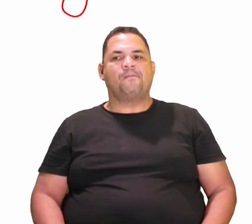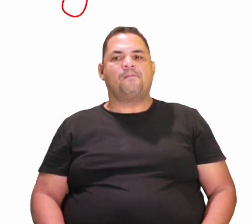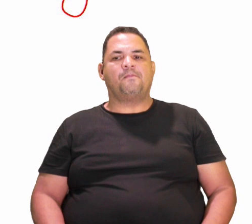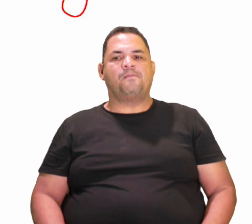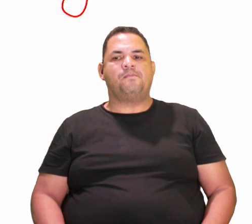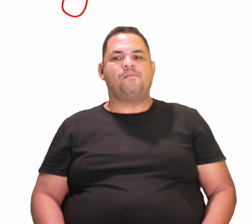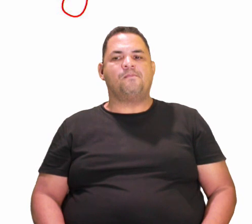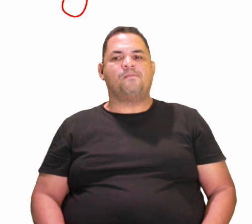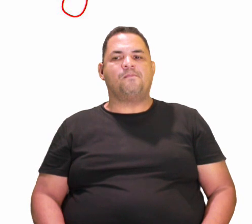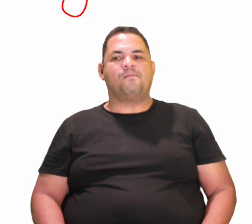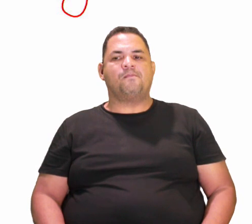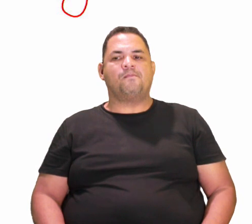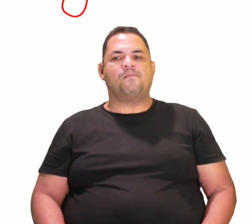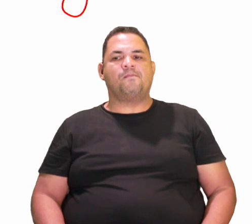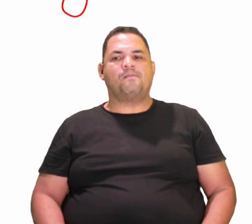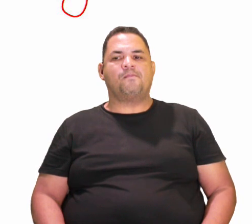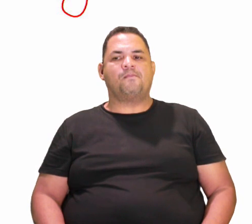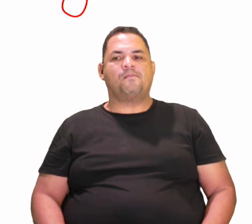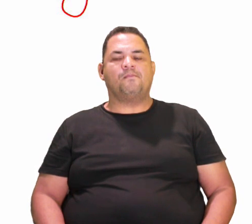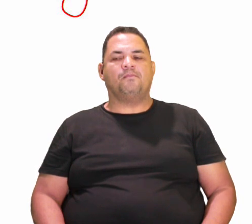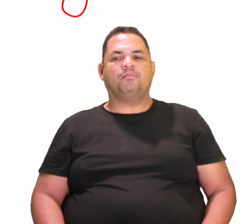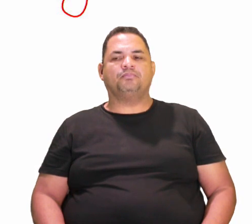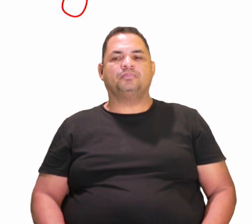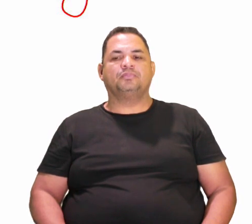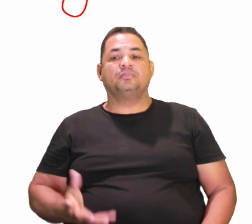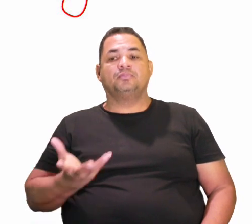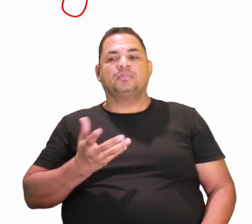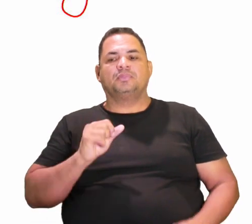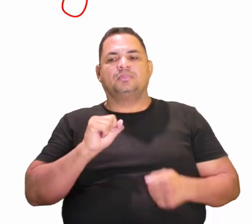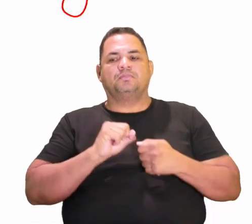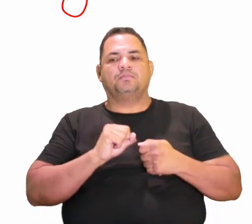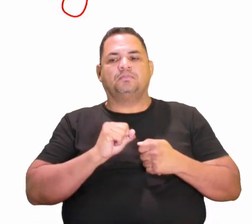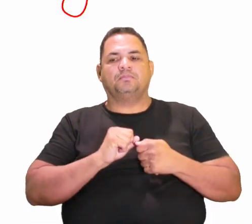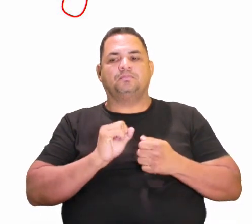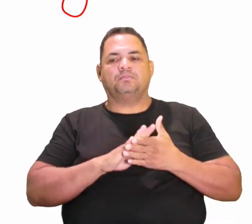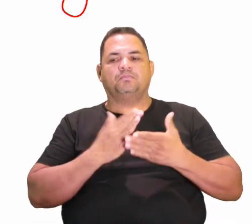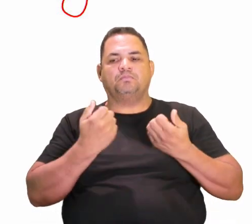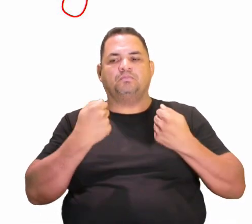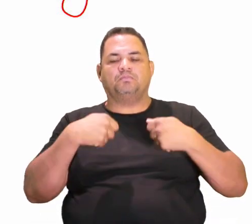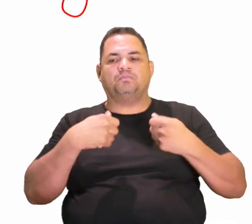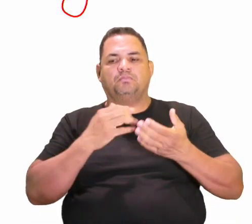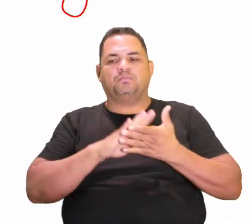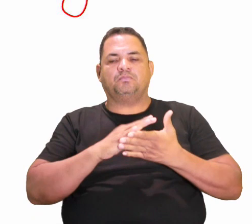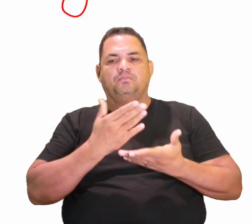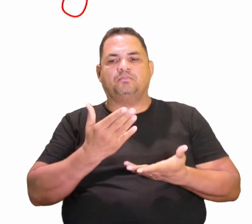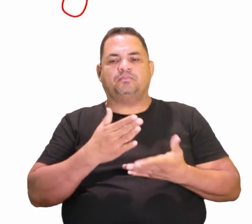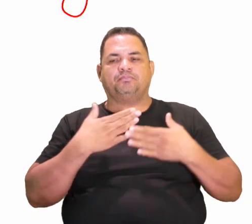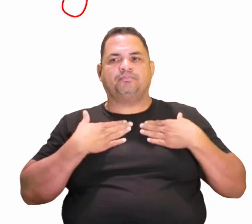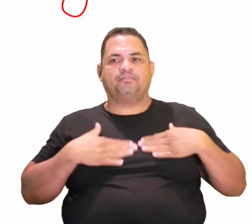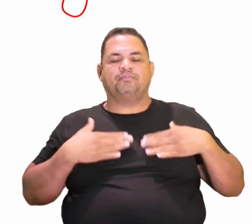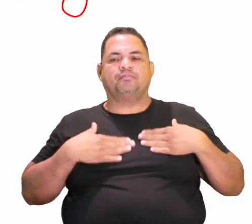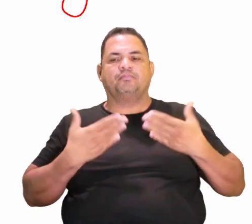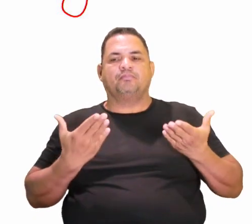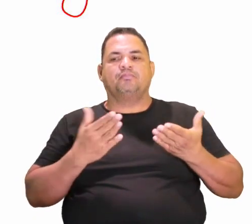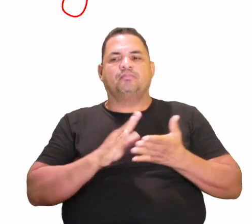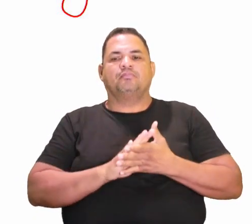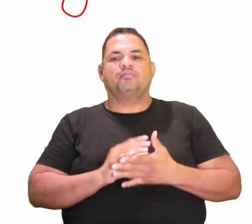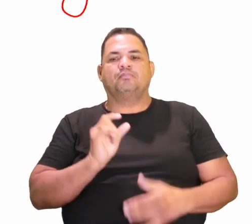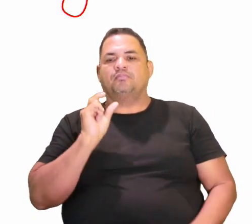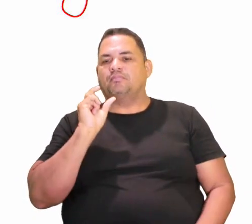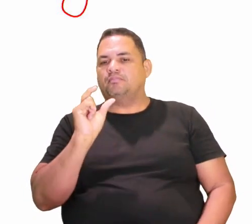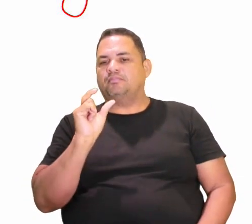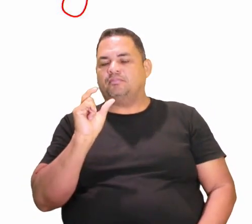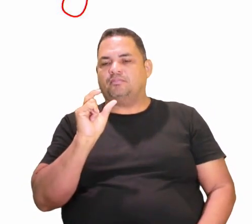in Brazil? Se eu quisesse fazer isso, eu poderia tranquilamente. Nesse caso, eu colocaria a